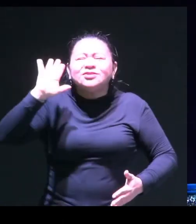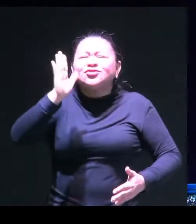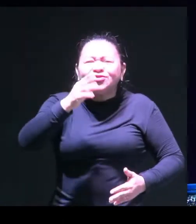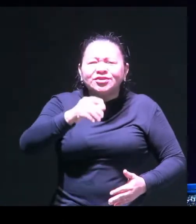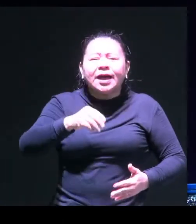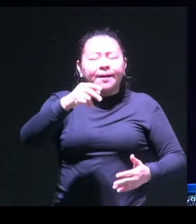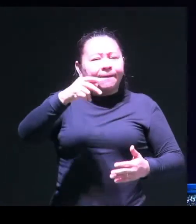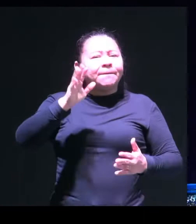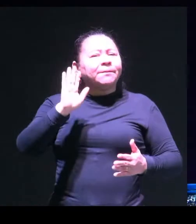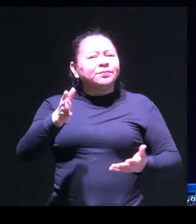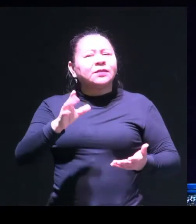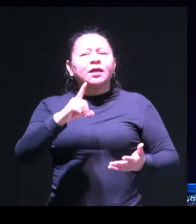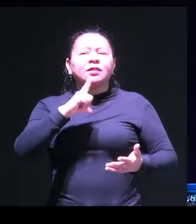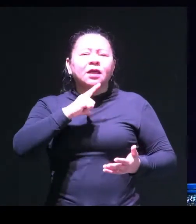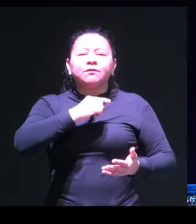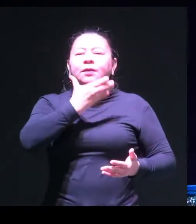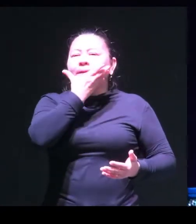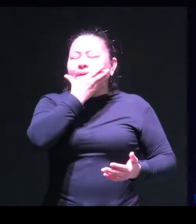querido crente?